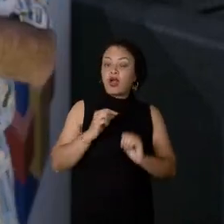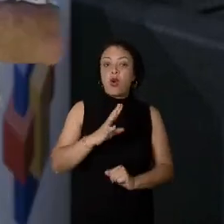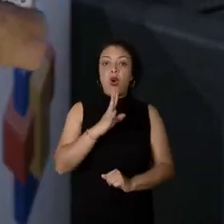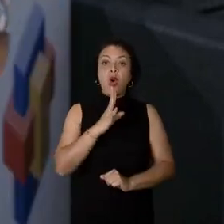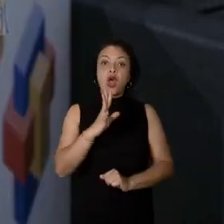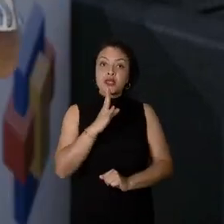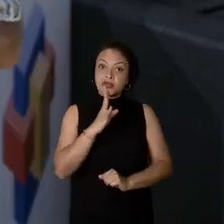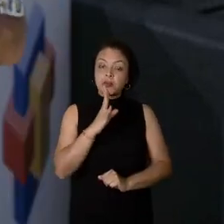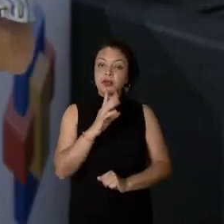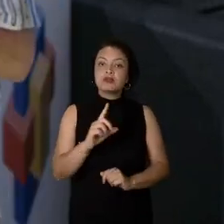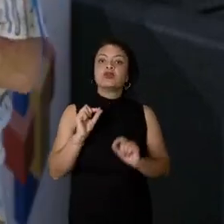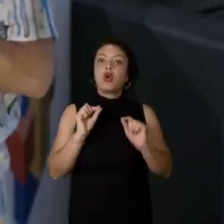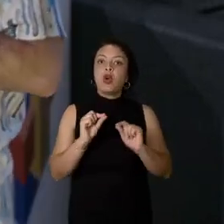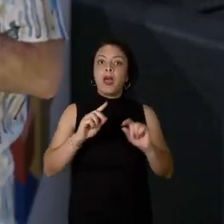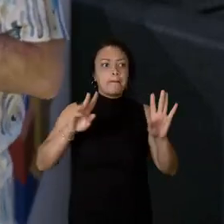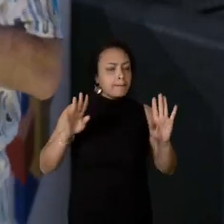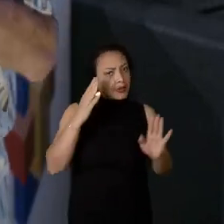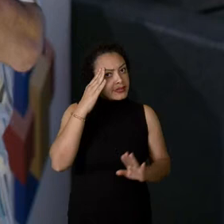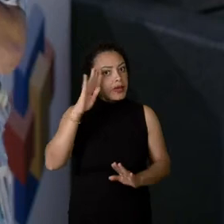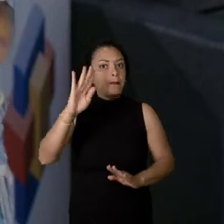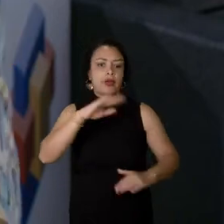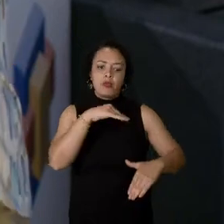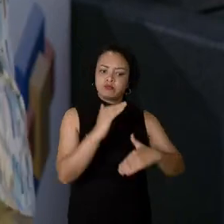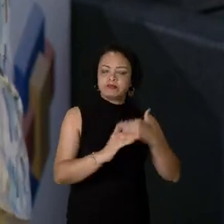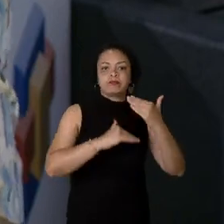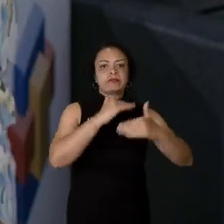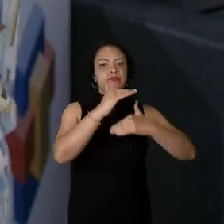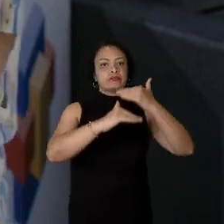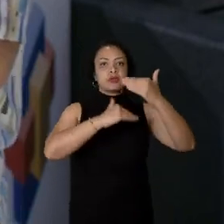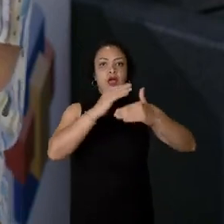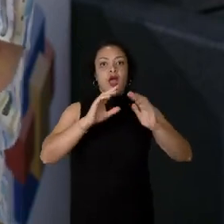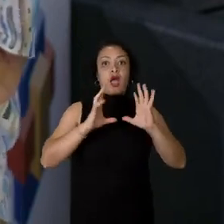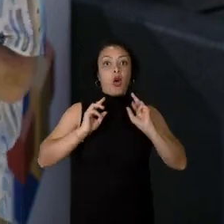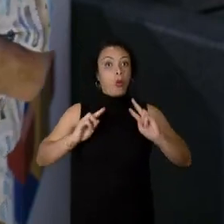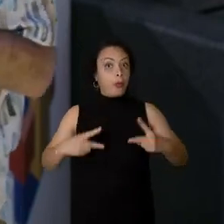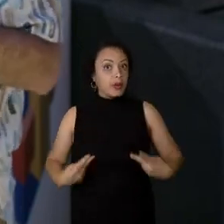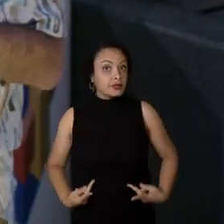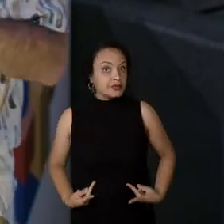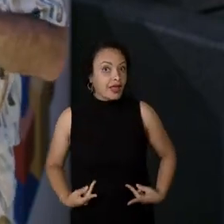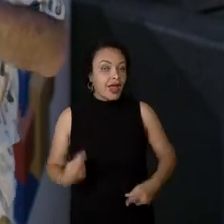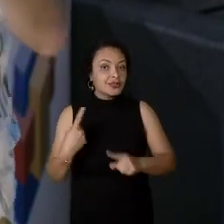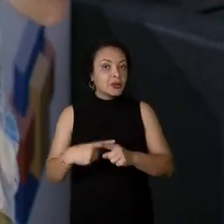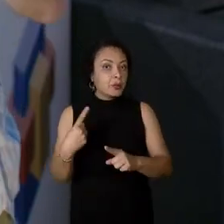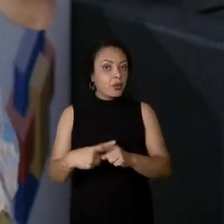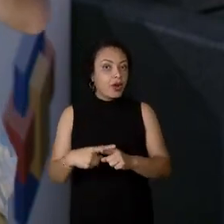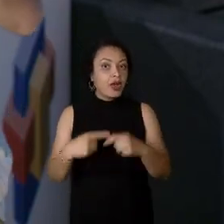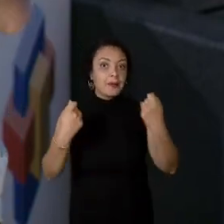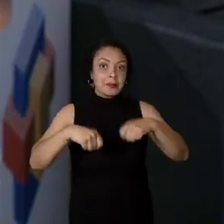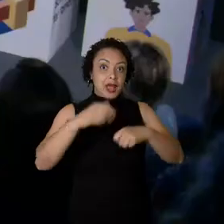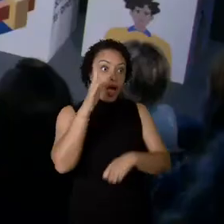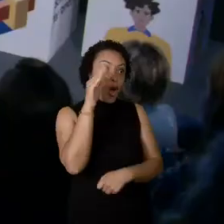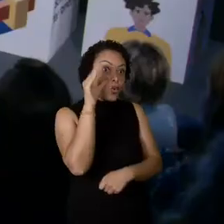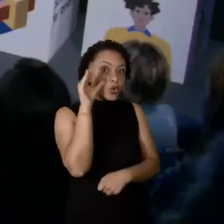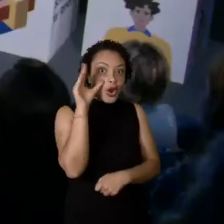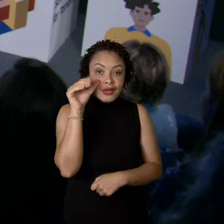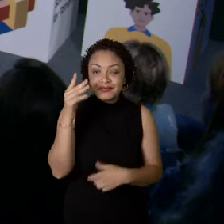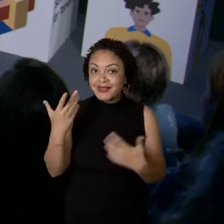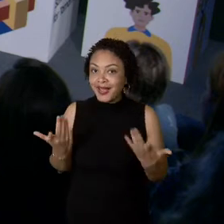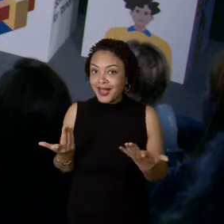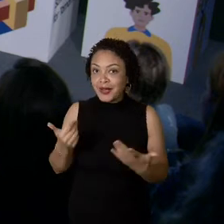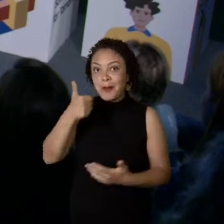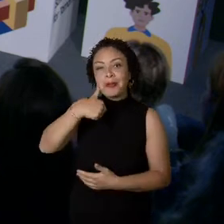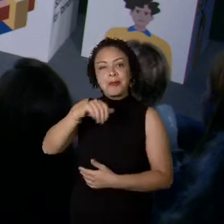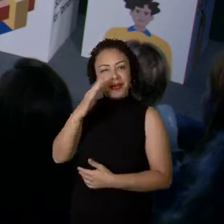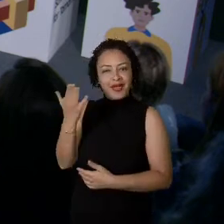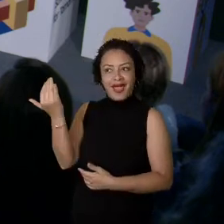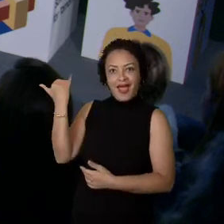principais motores do desenvolvimento da humanidade, porque seu combustível é a curiosidade. E minha mãe já dizia que